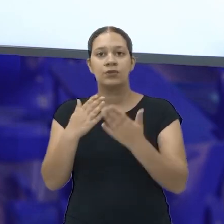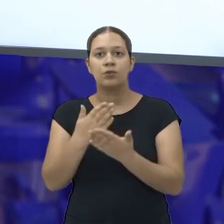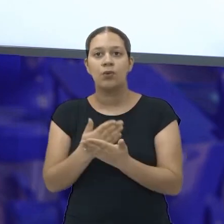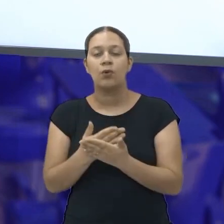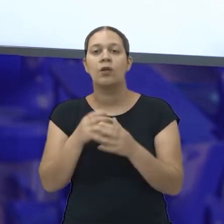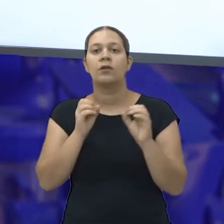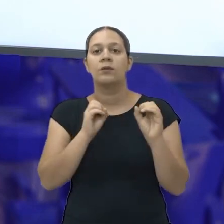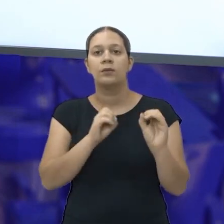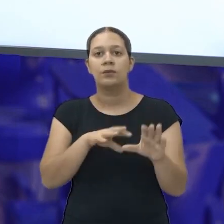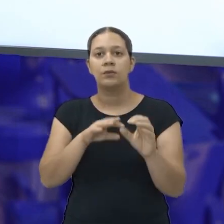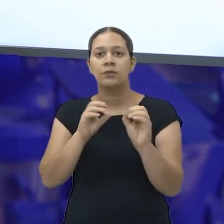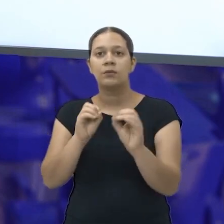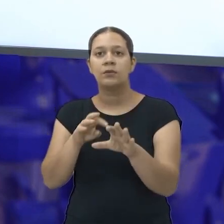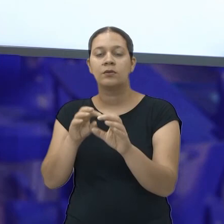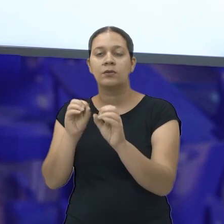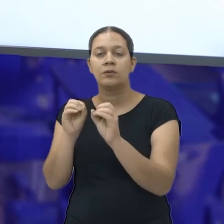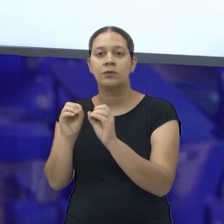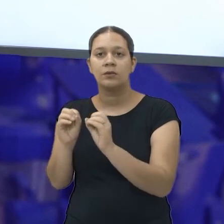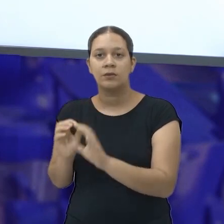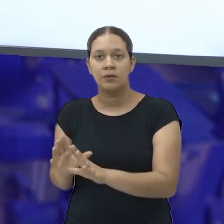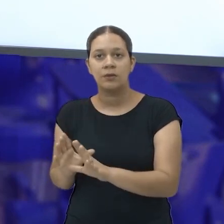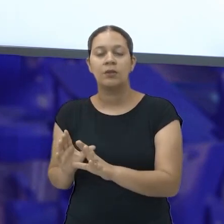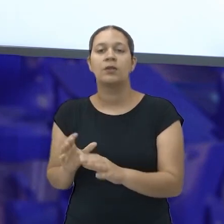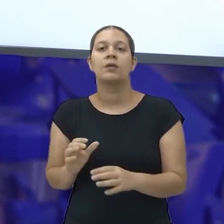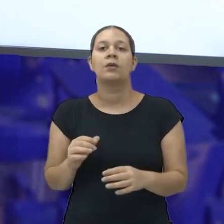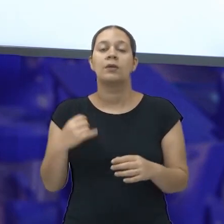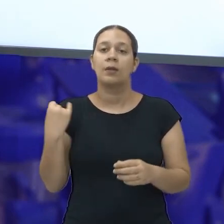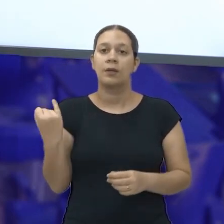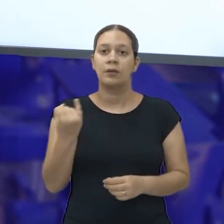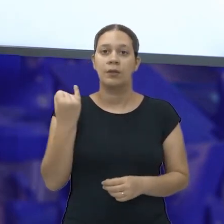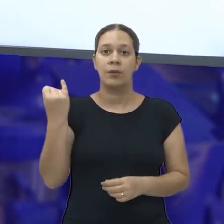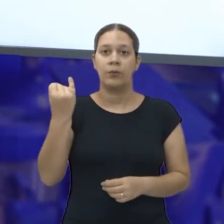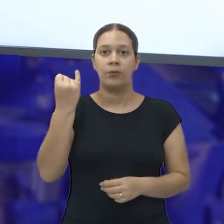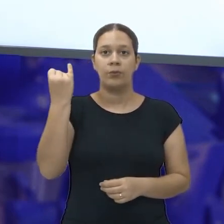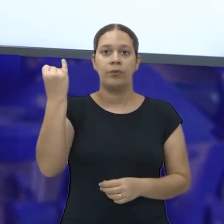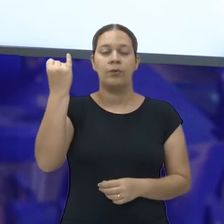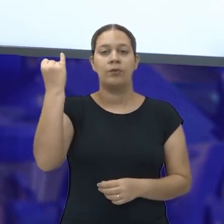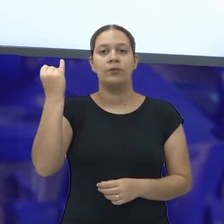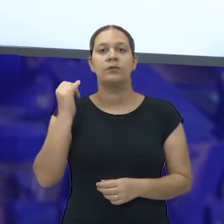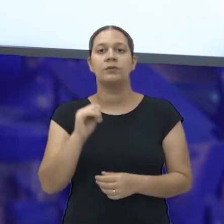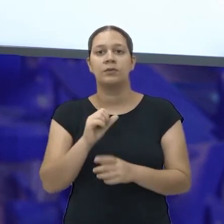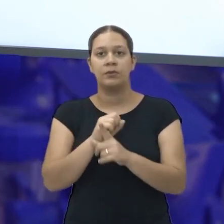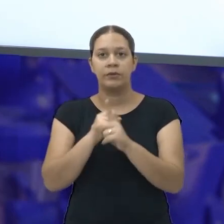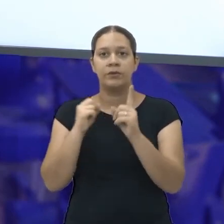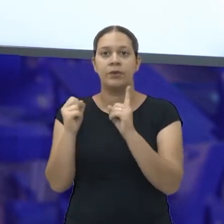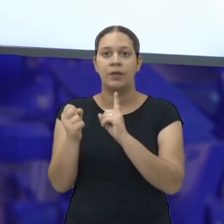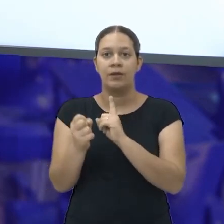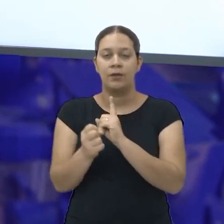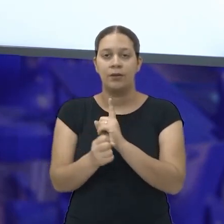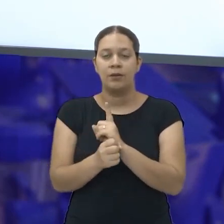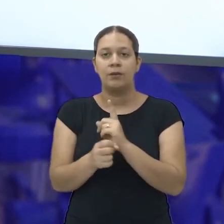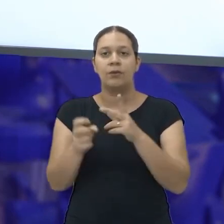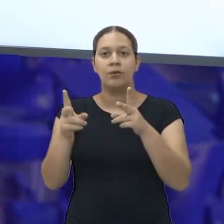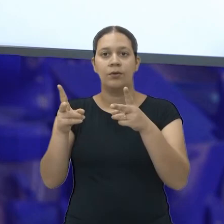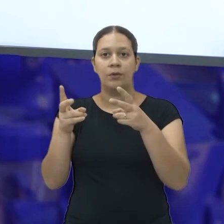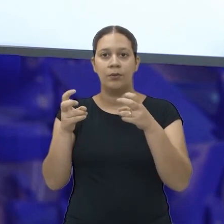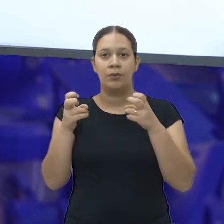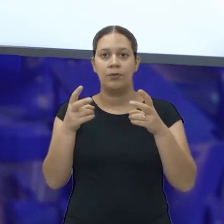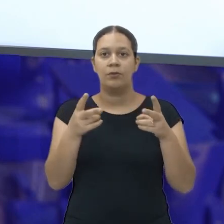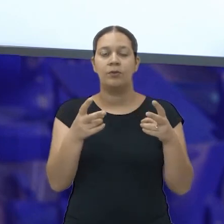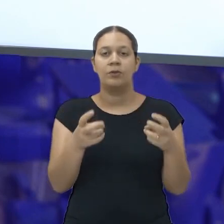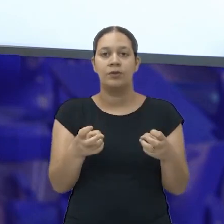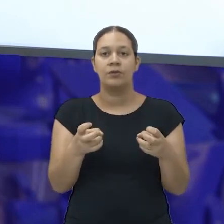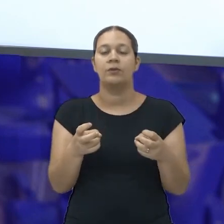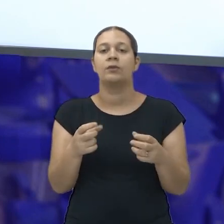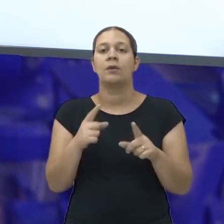A educação é um elemento extremamente importante para uma sociedade. Percebam